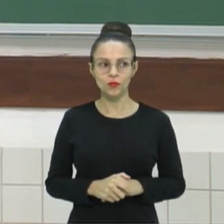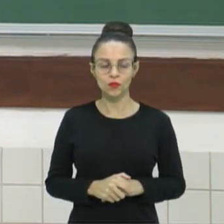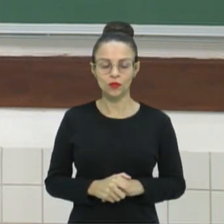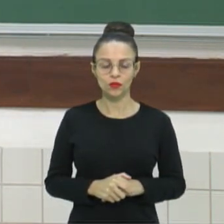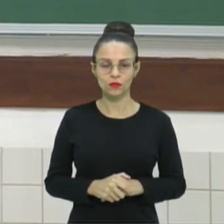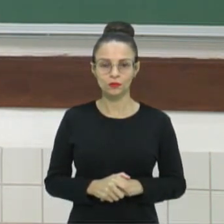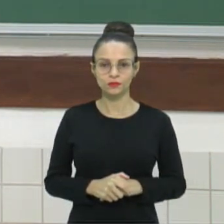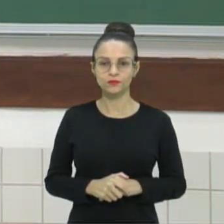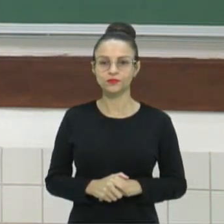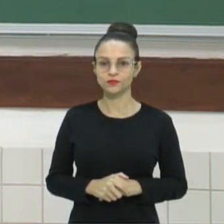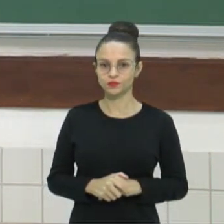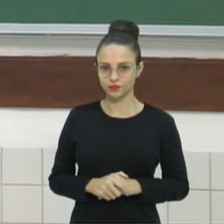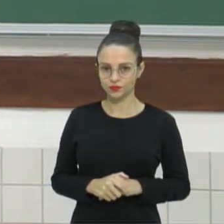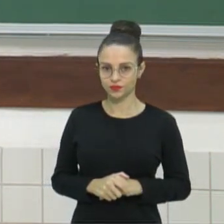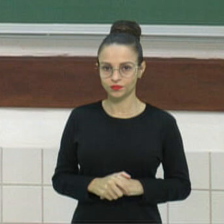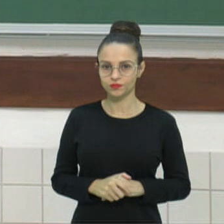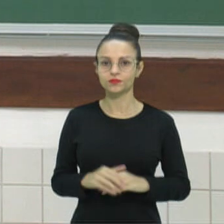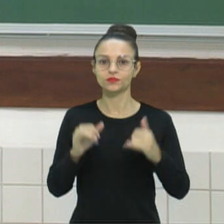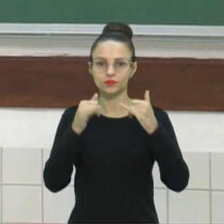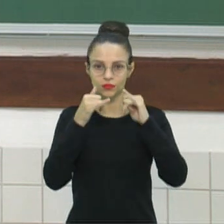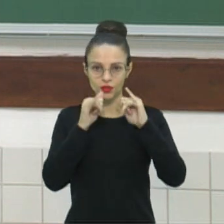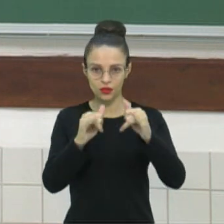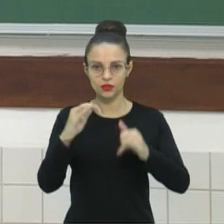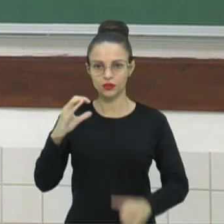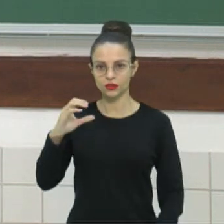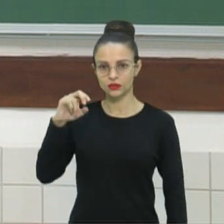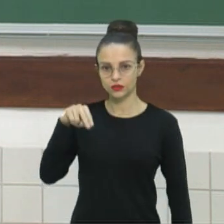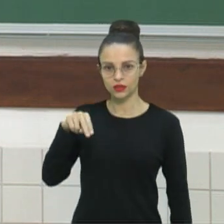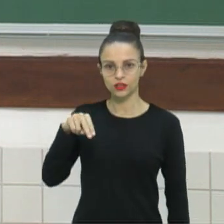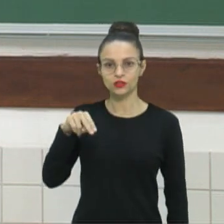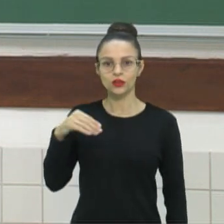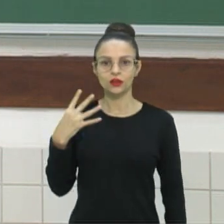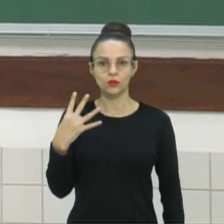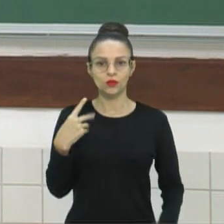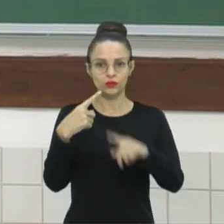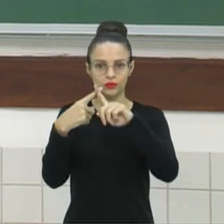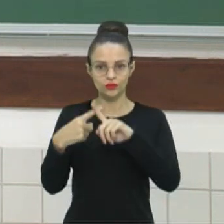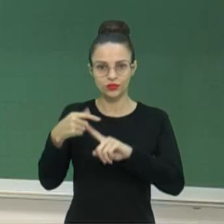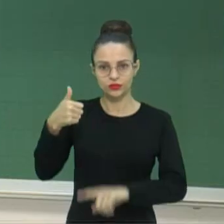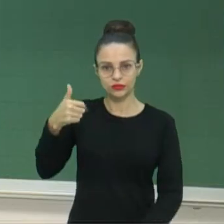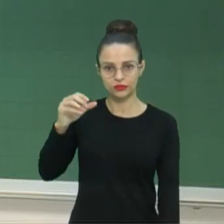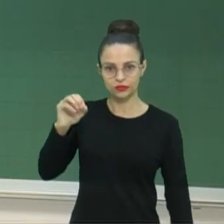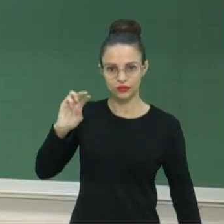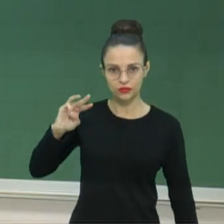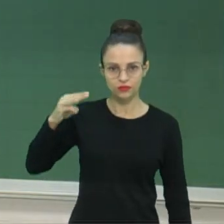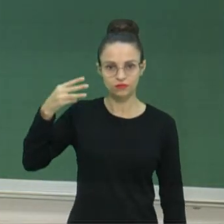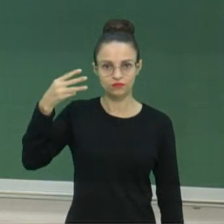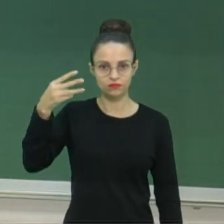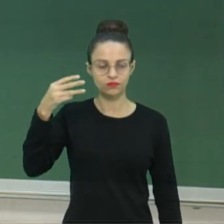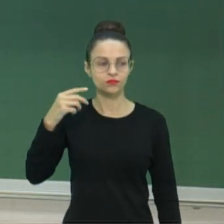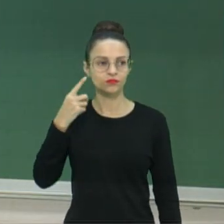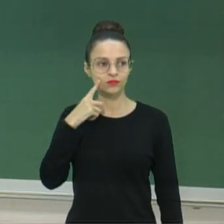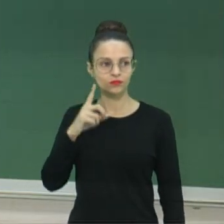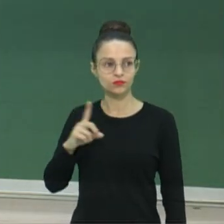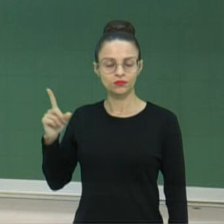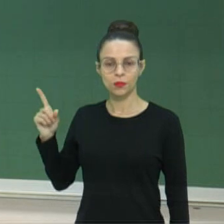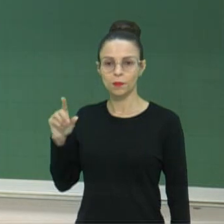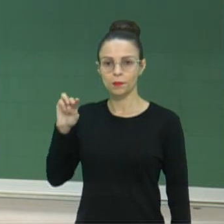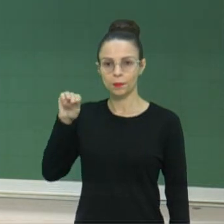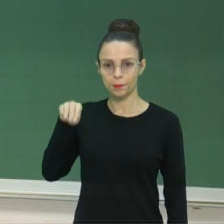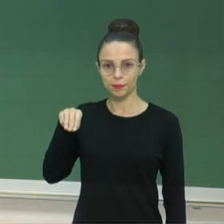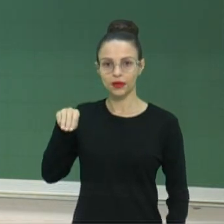energia associada, que é 4 vezes 10 elevado à 13ª, é igual à massa, que